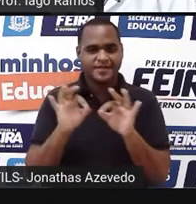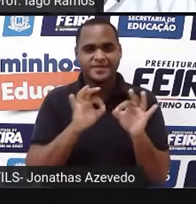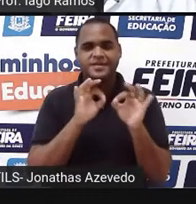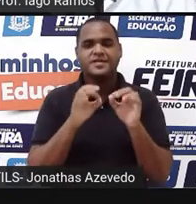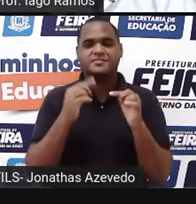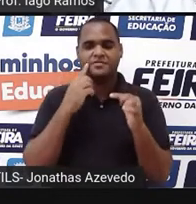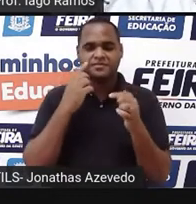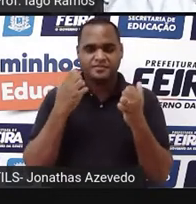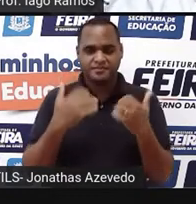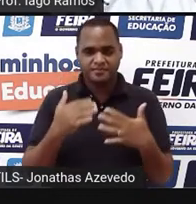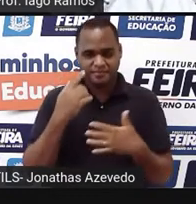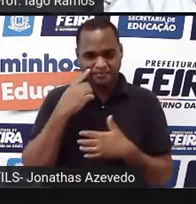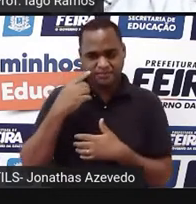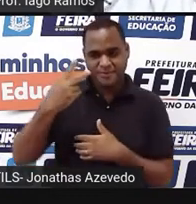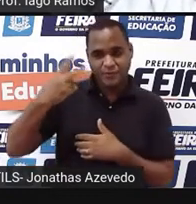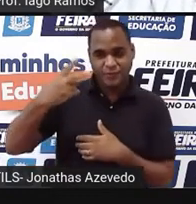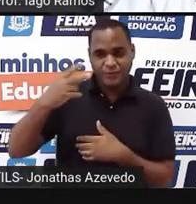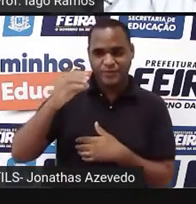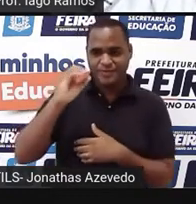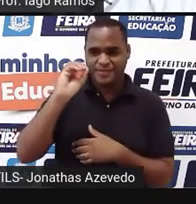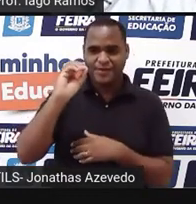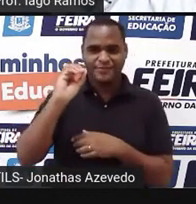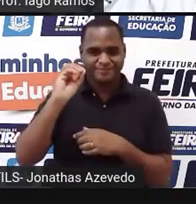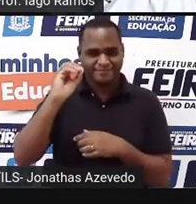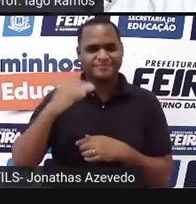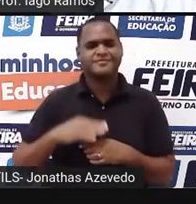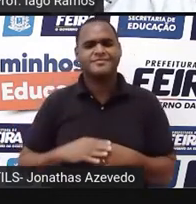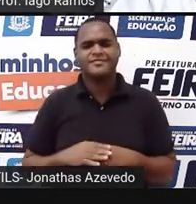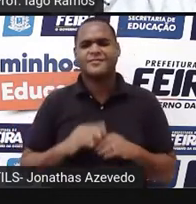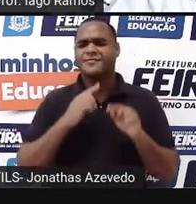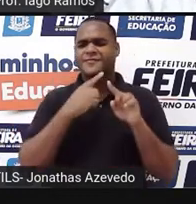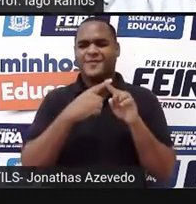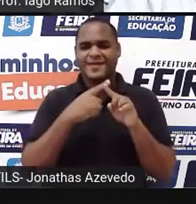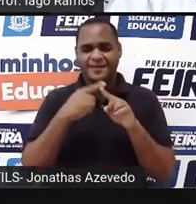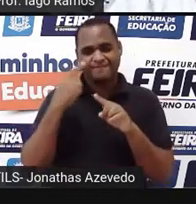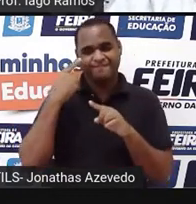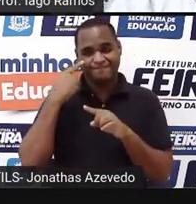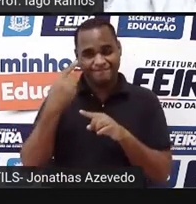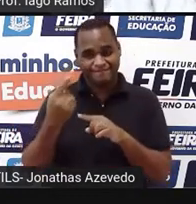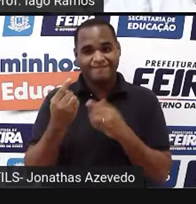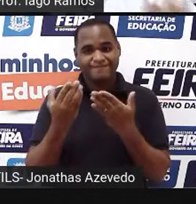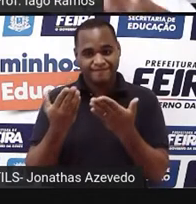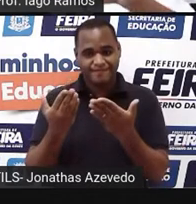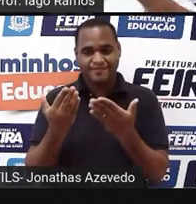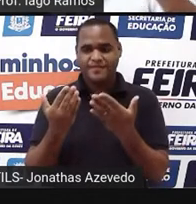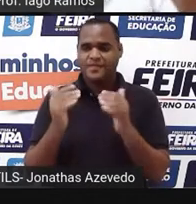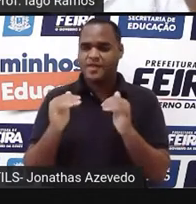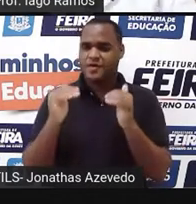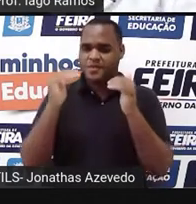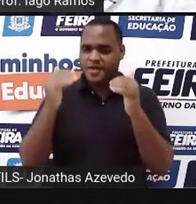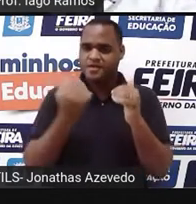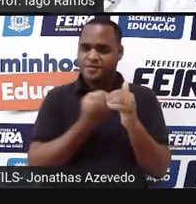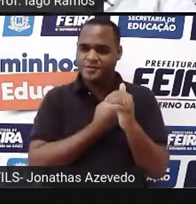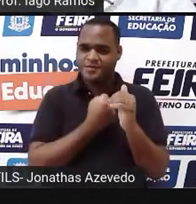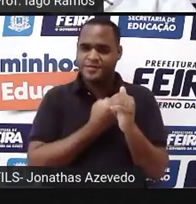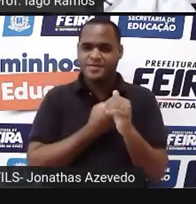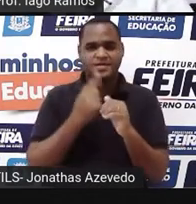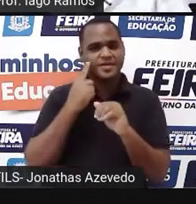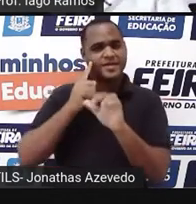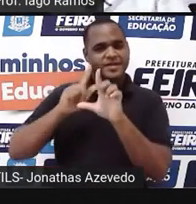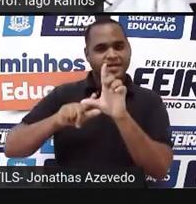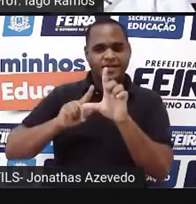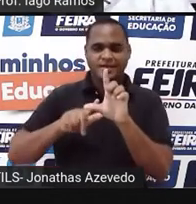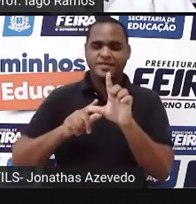Ali a gente tem uma equação de segundo grau. E por que que é do segundo grau? Porque o maior expoente que aparece na letrinha